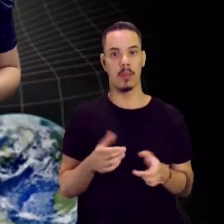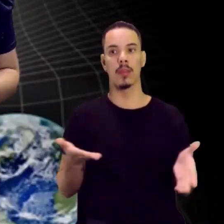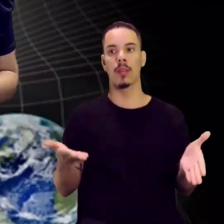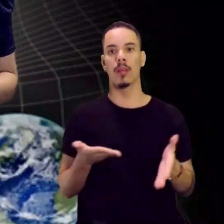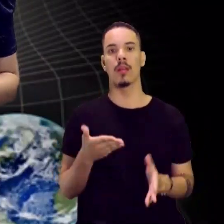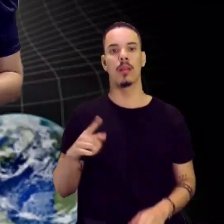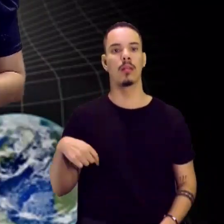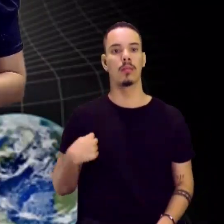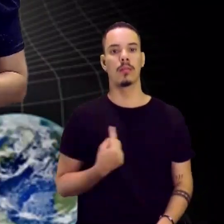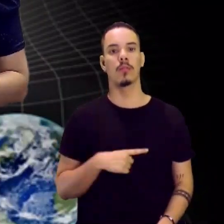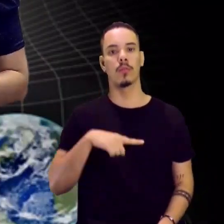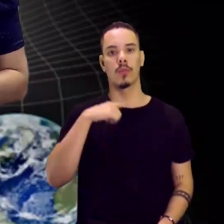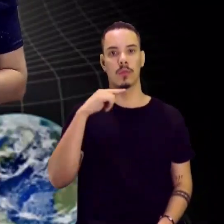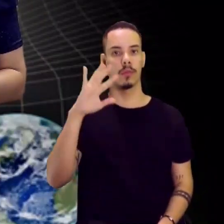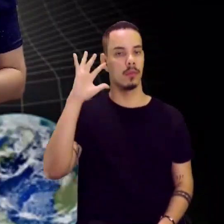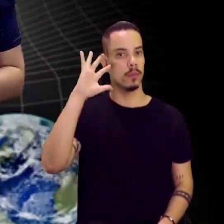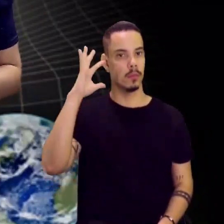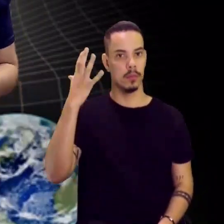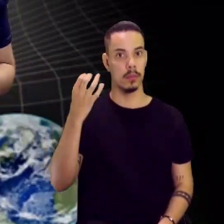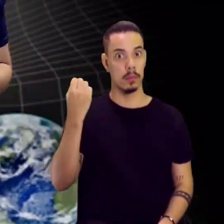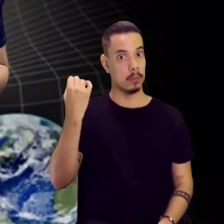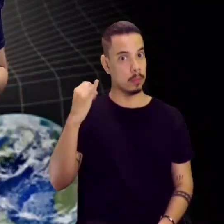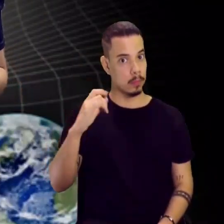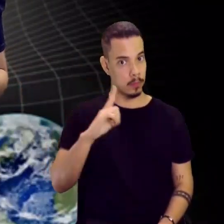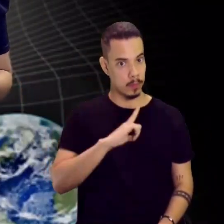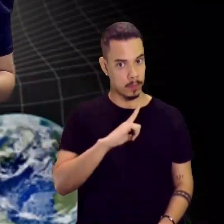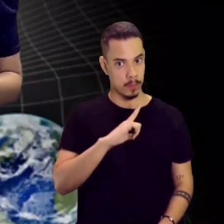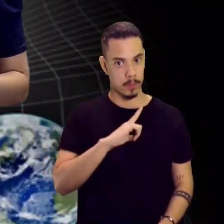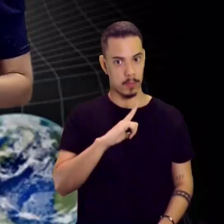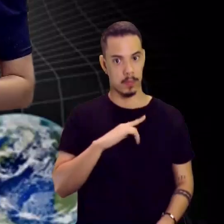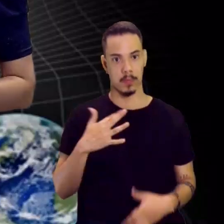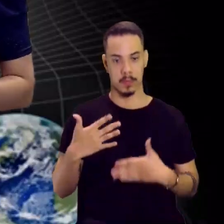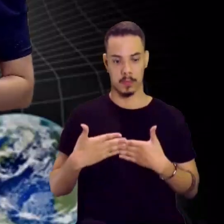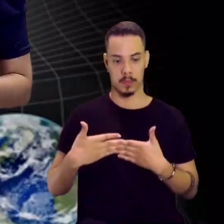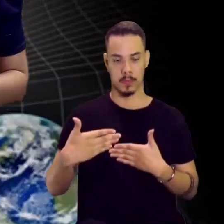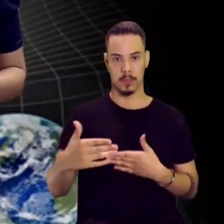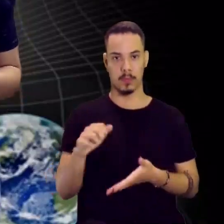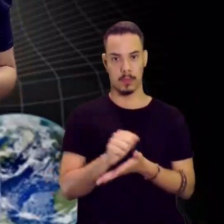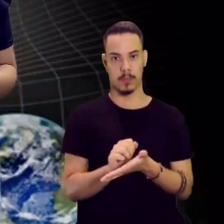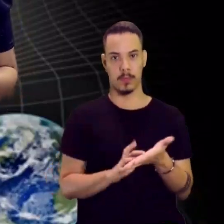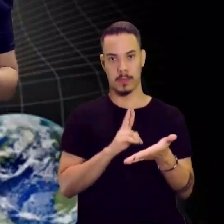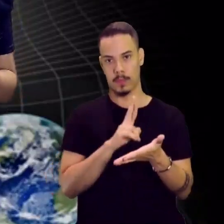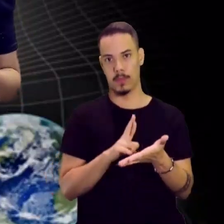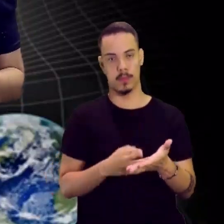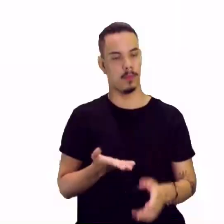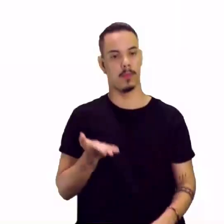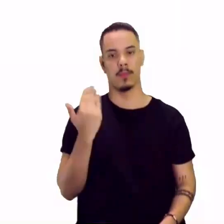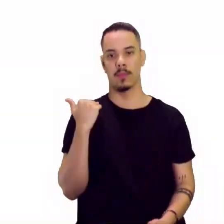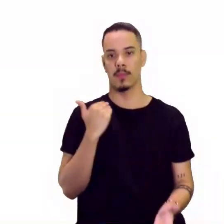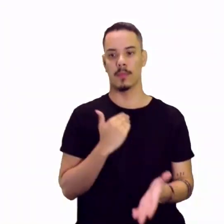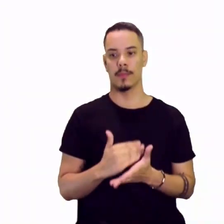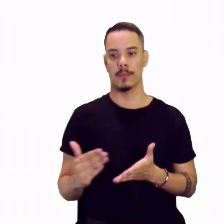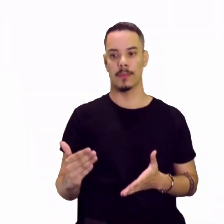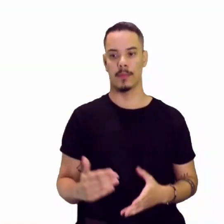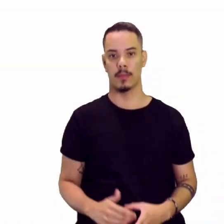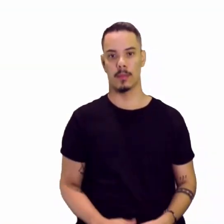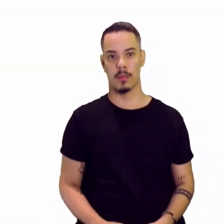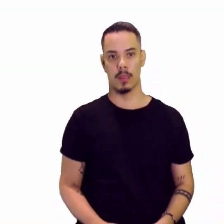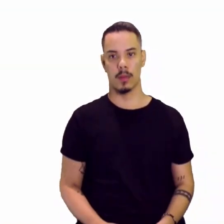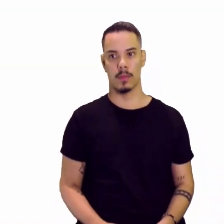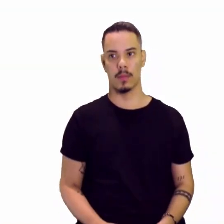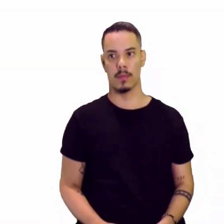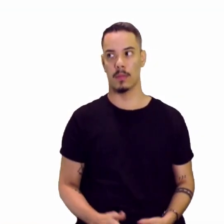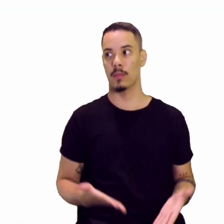aqui para tirar as dúvidas que possam ter tido durante a execução das atividades. Né? Vamos lá começar, olha só.